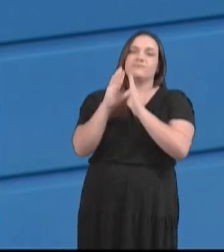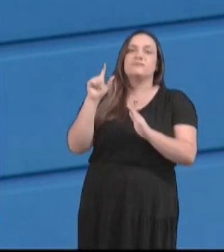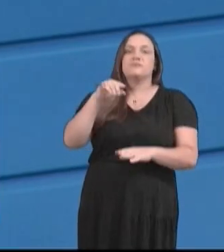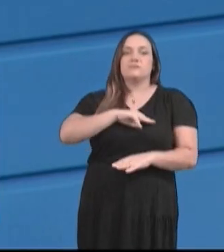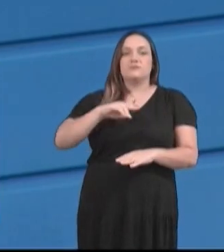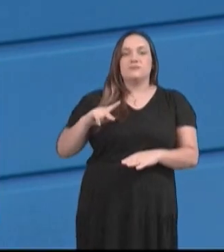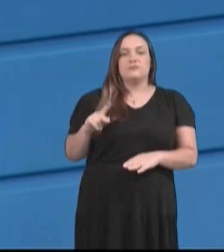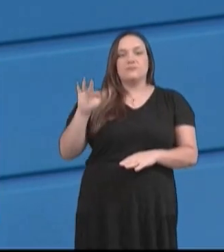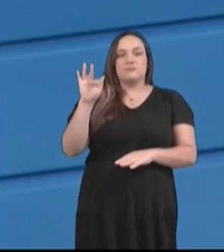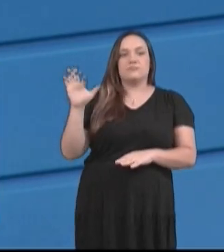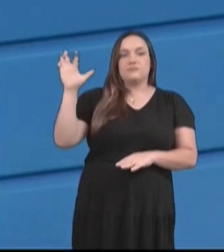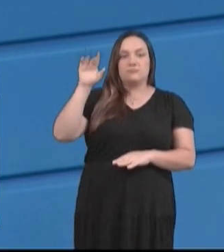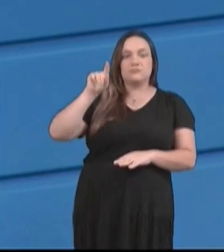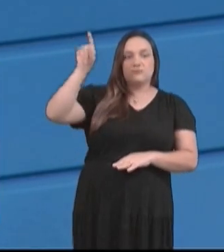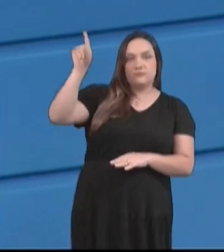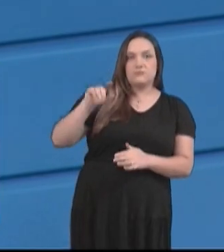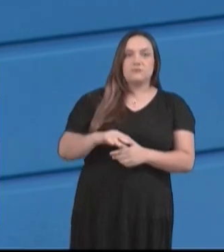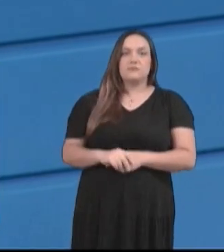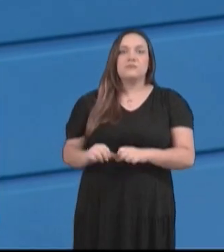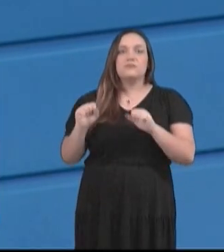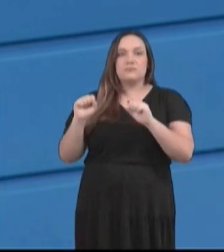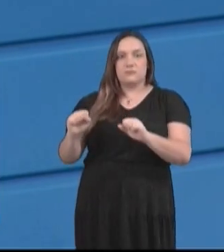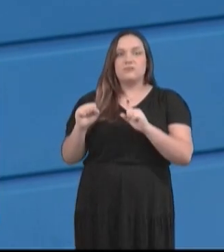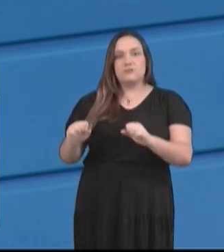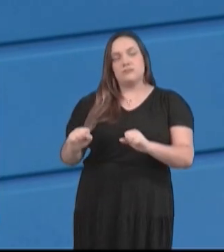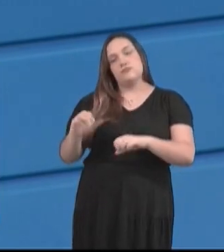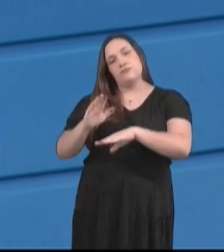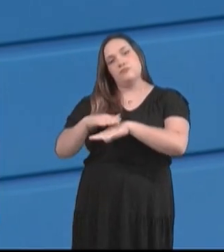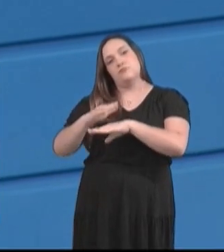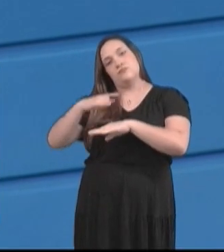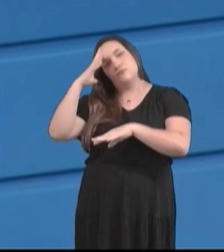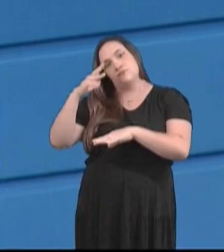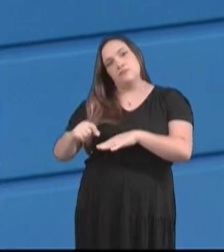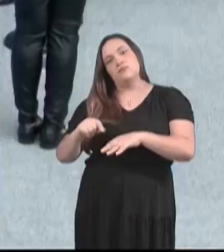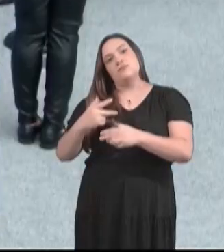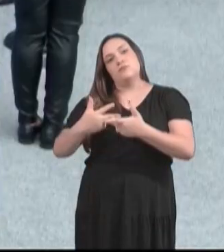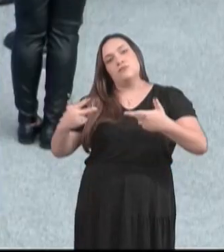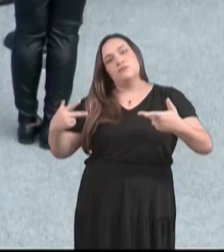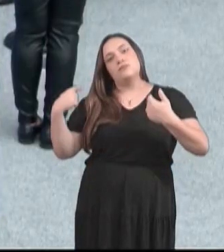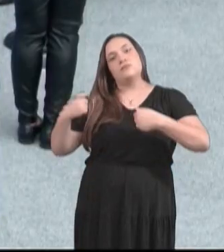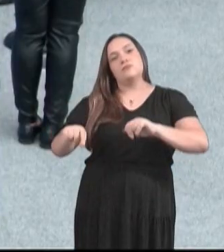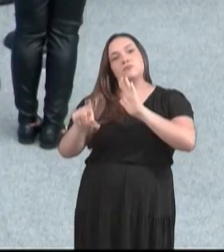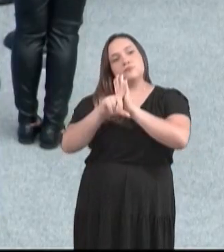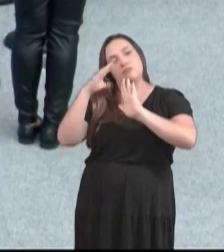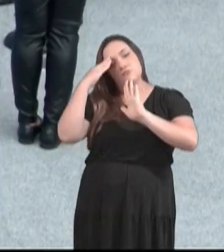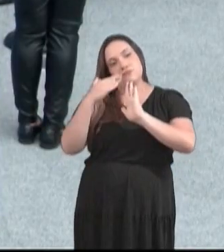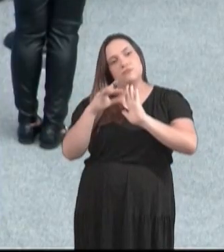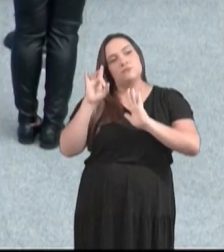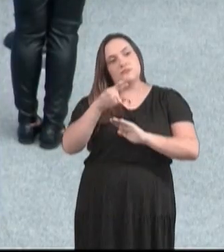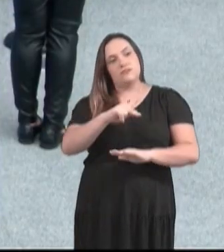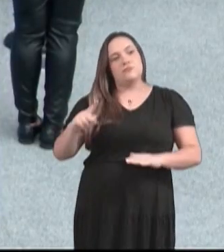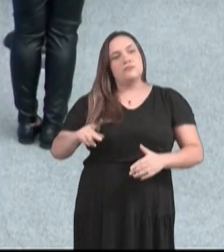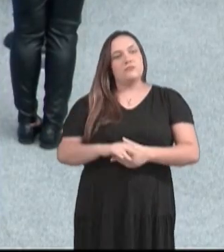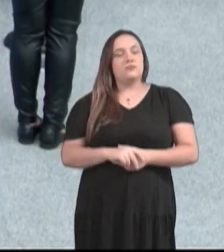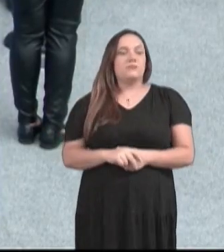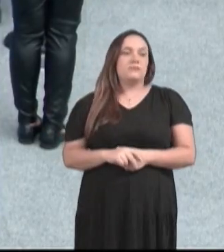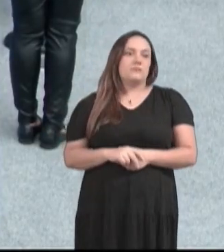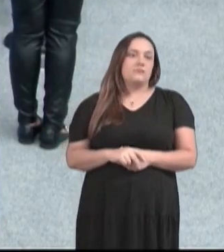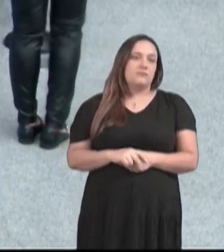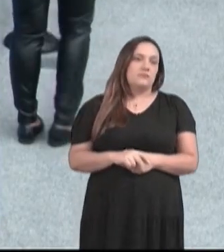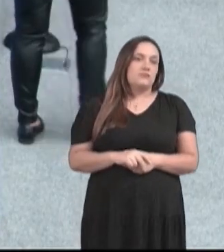o Ministério Público Federal possa também tomar as medidas legais, cabíveis e aplicáveis ao caso. É só, senhor